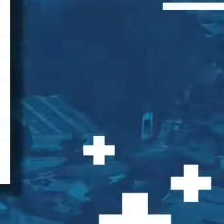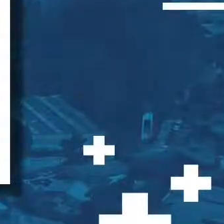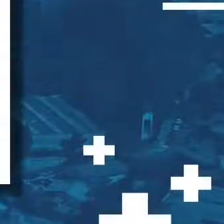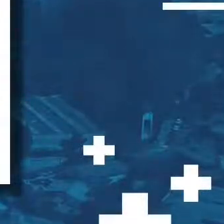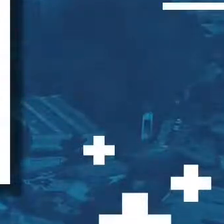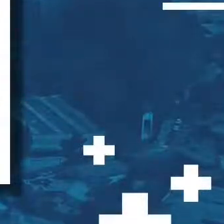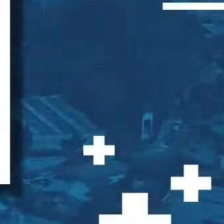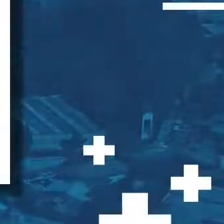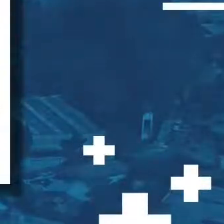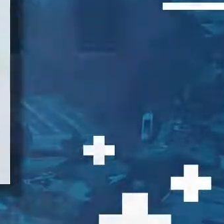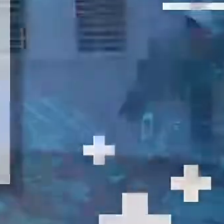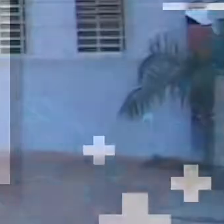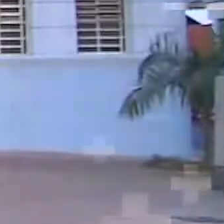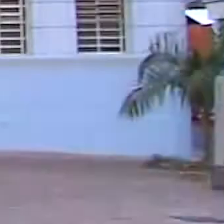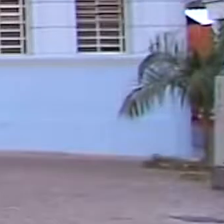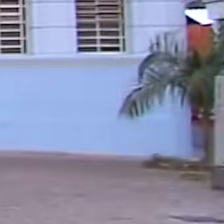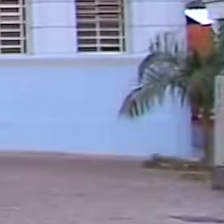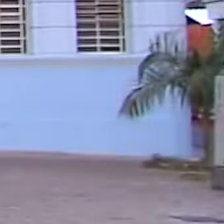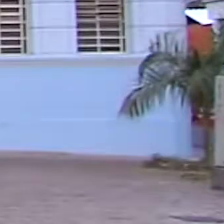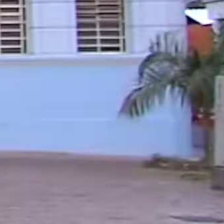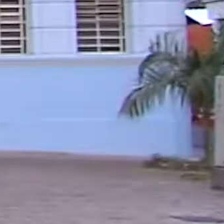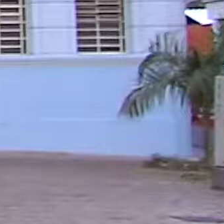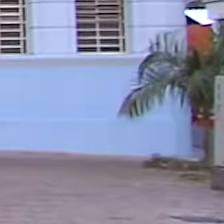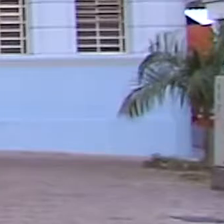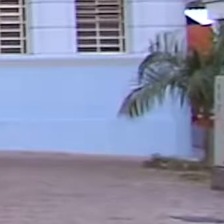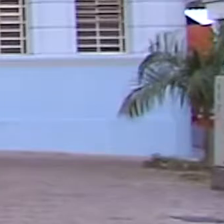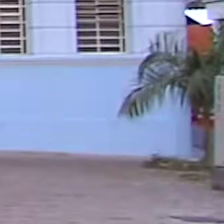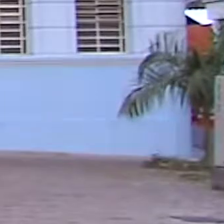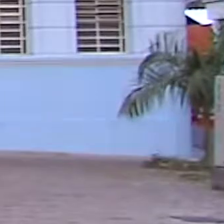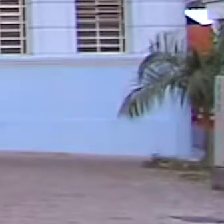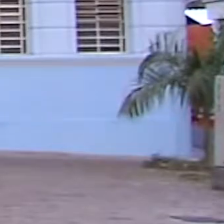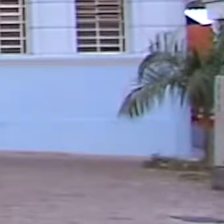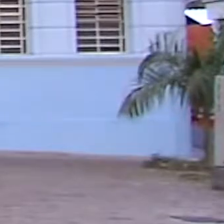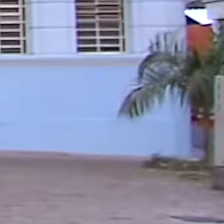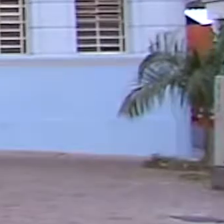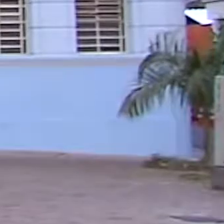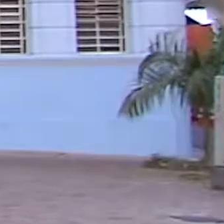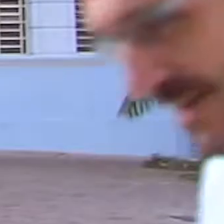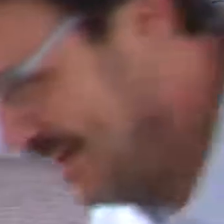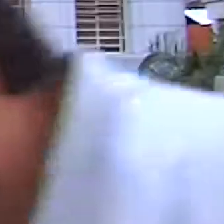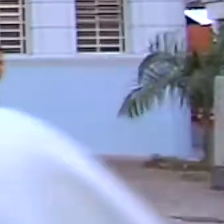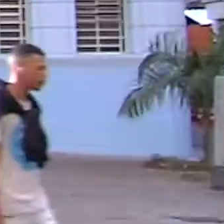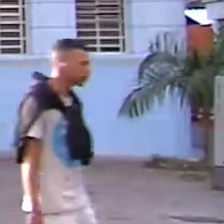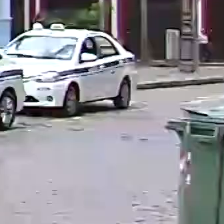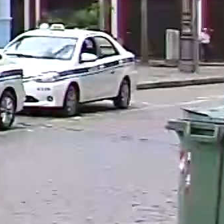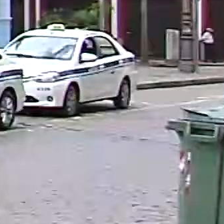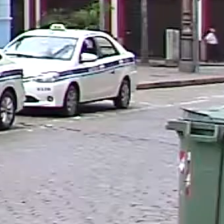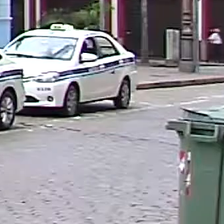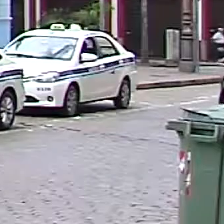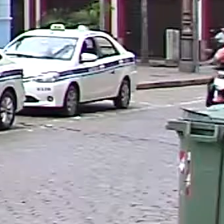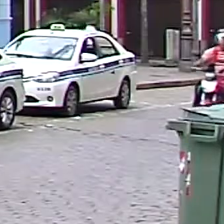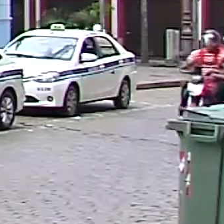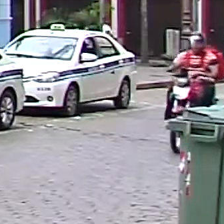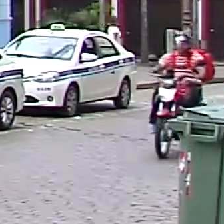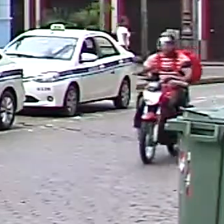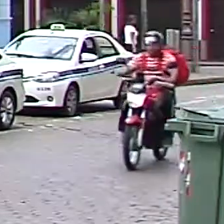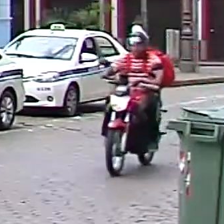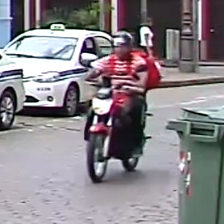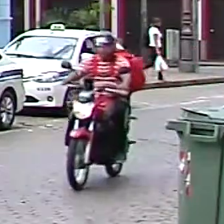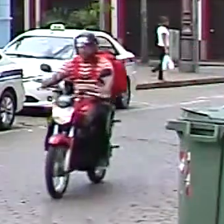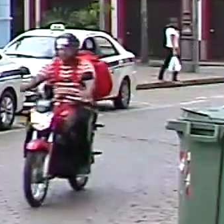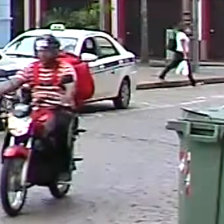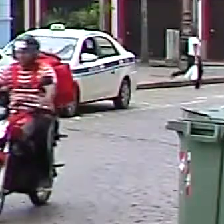à prefeitura. Aprovado na 45ª reunião ordinária, projeto que incentiva a recuperação